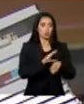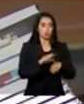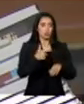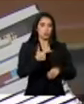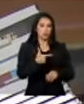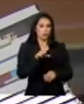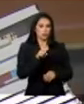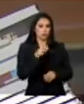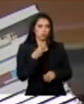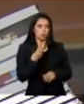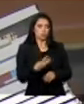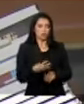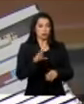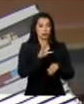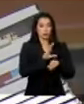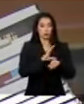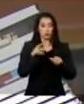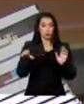Código de Processo Penal,